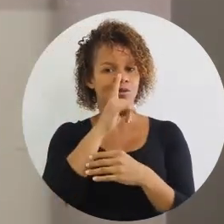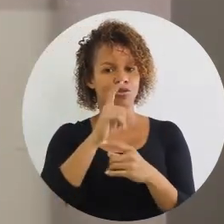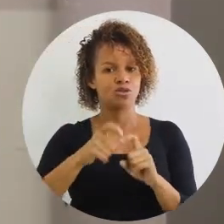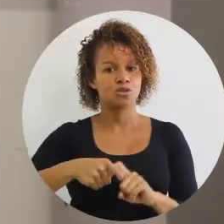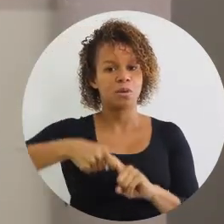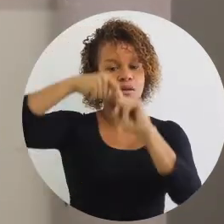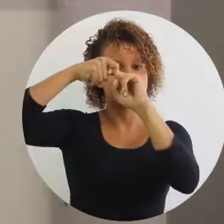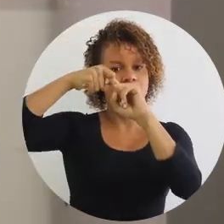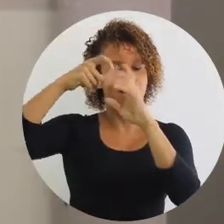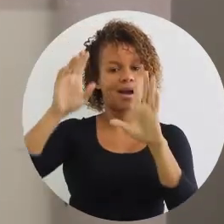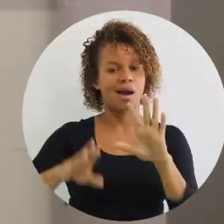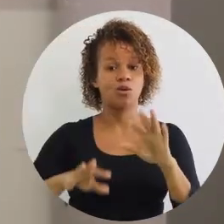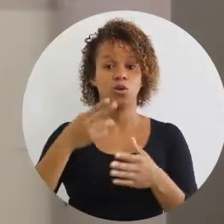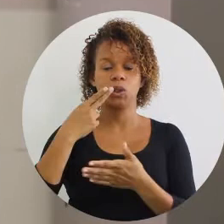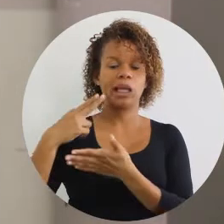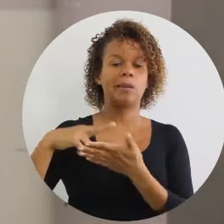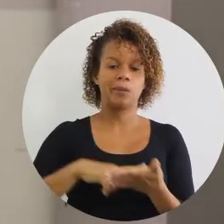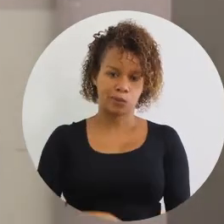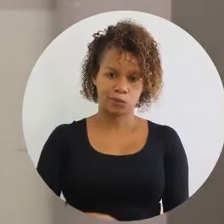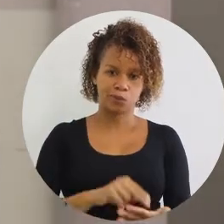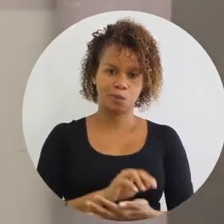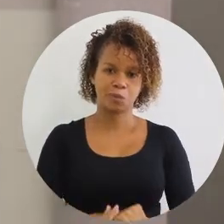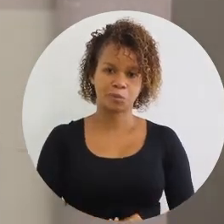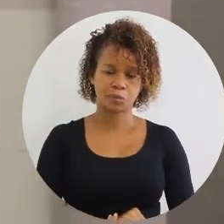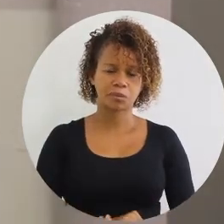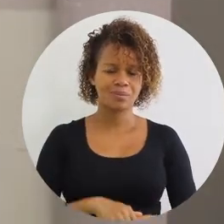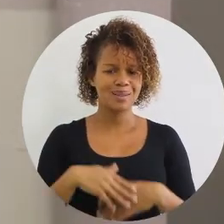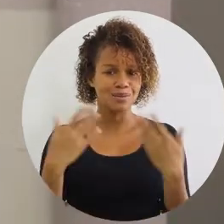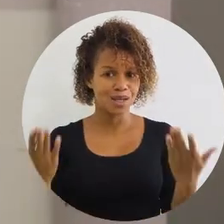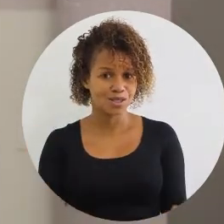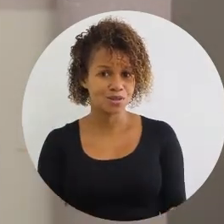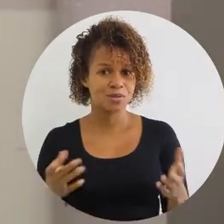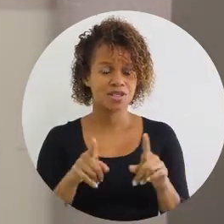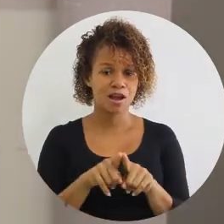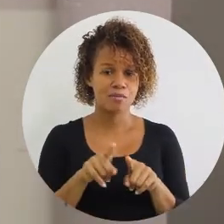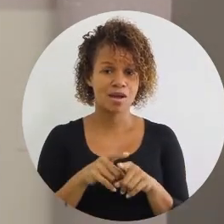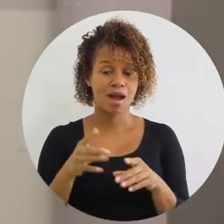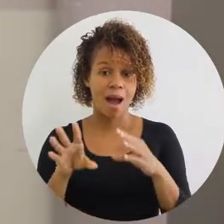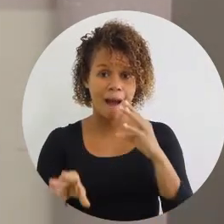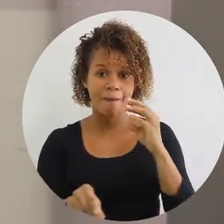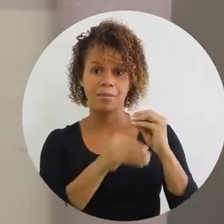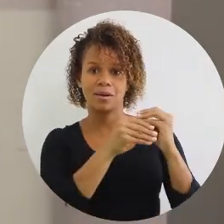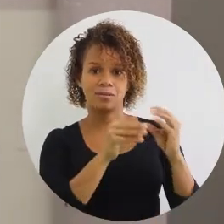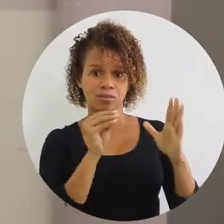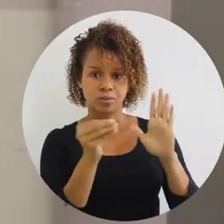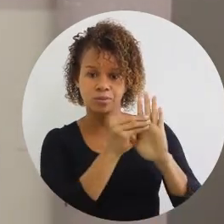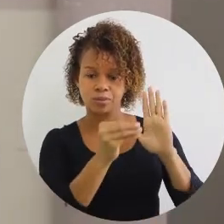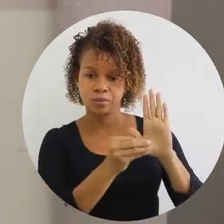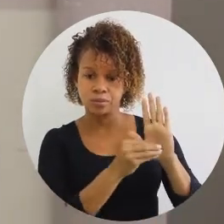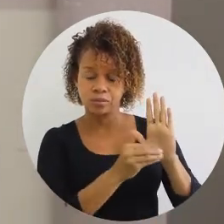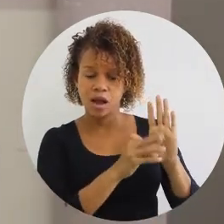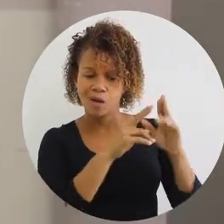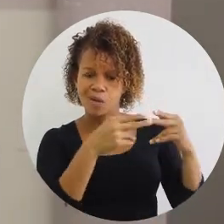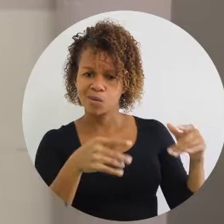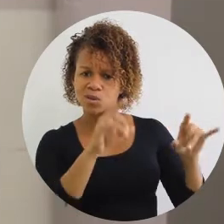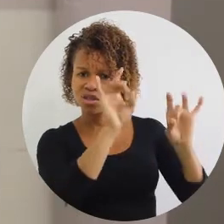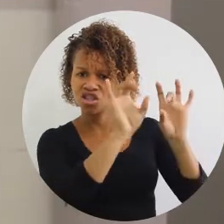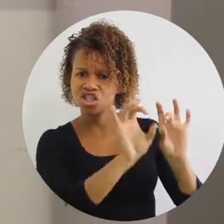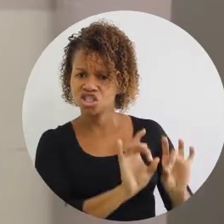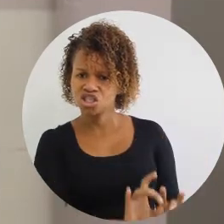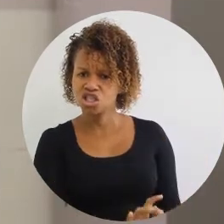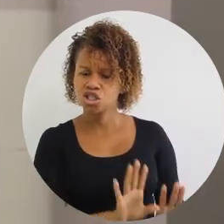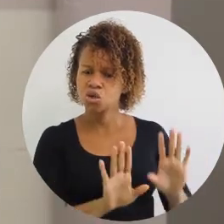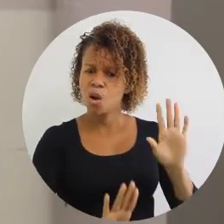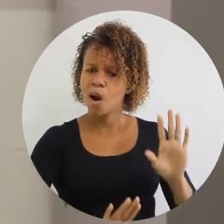ou restituição de tributos. E os regimes aduaneiros aplicados a áreas especiais. O que são isso? São